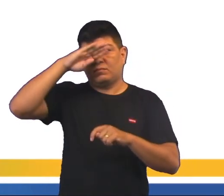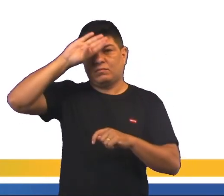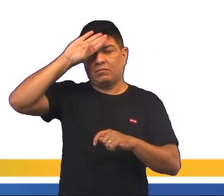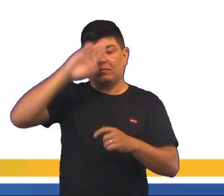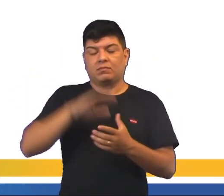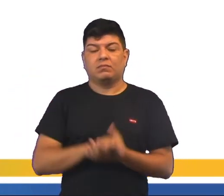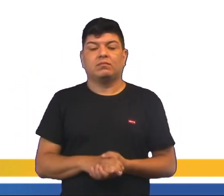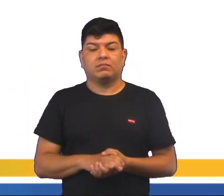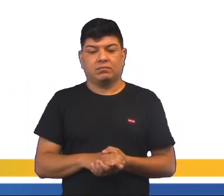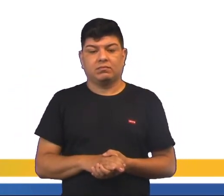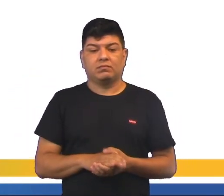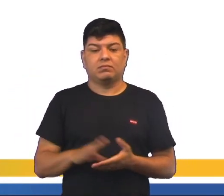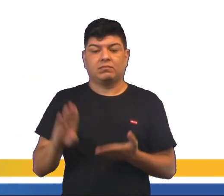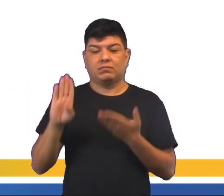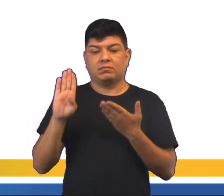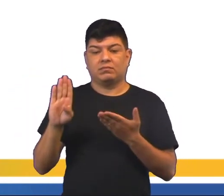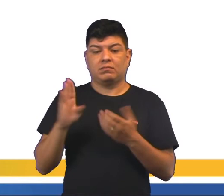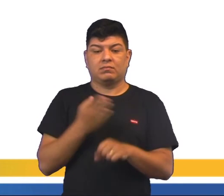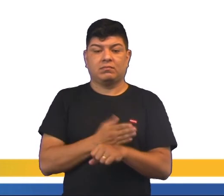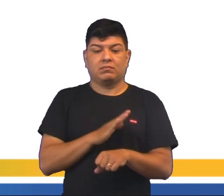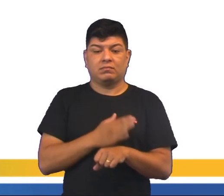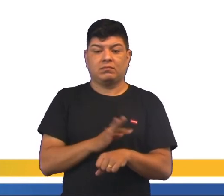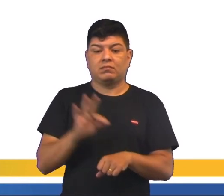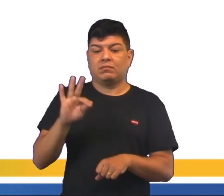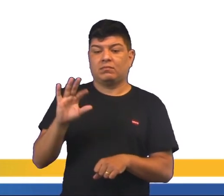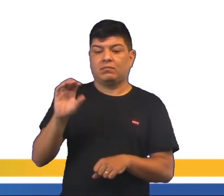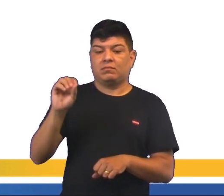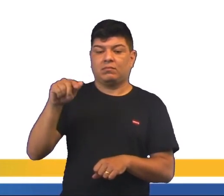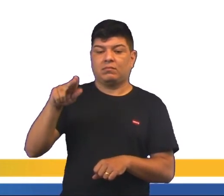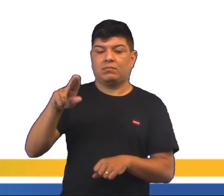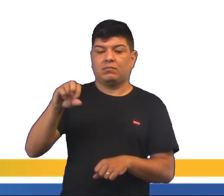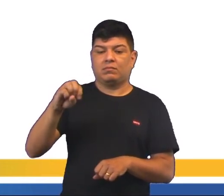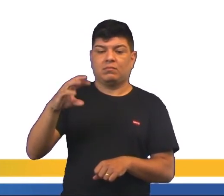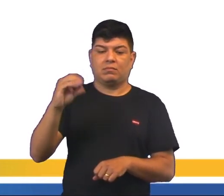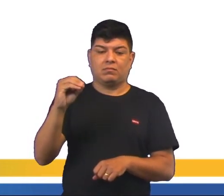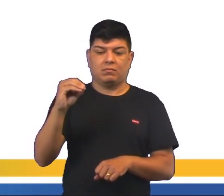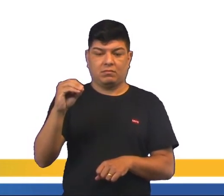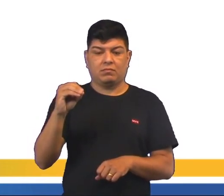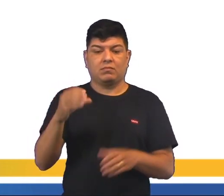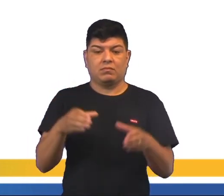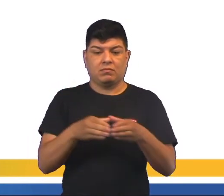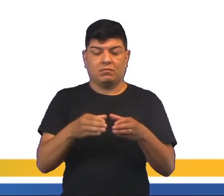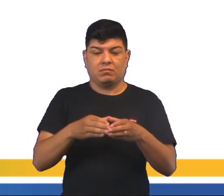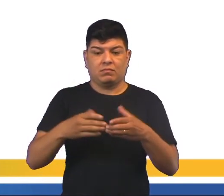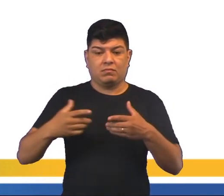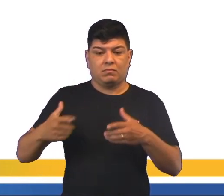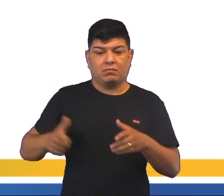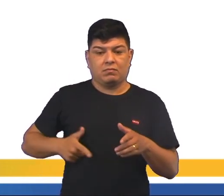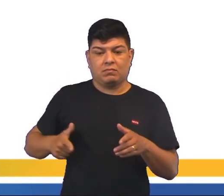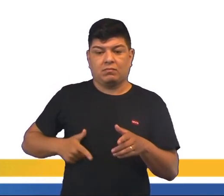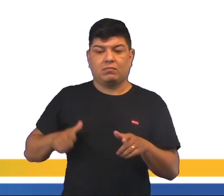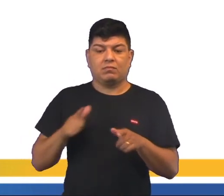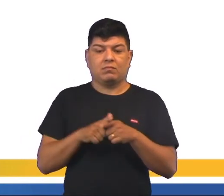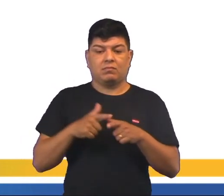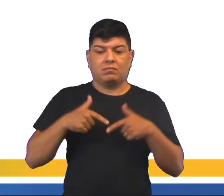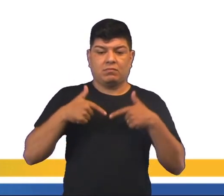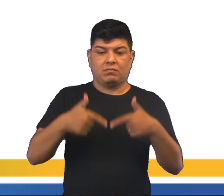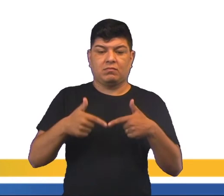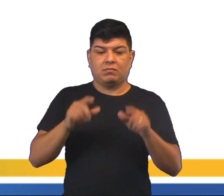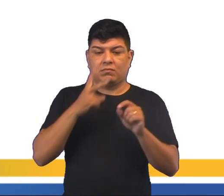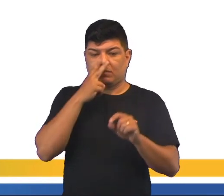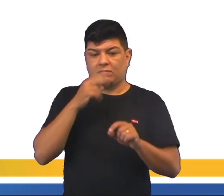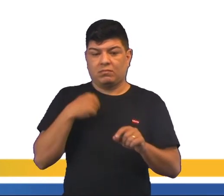de Cuba. Letra B, a prática do foquismo com grupos armados que se dedicavam à luta